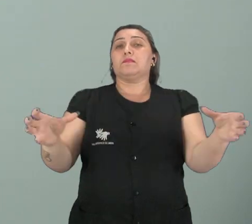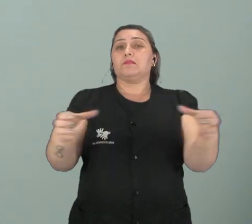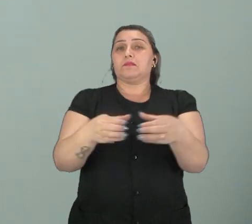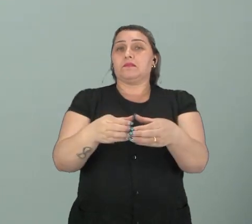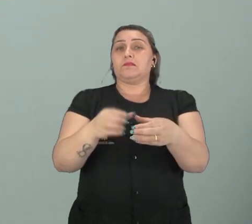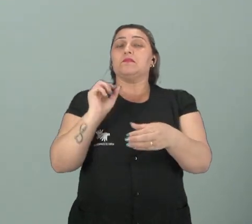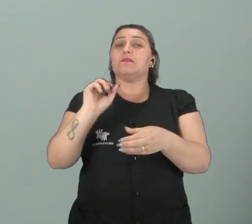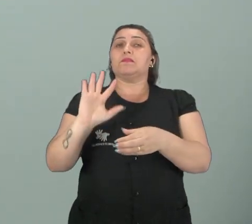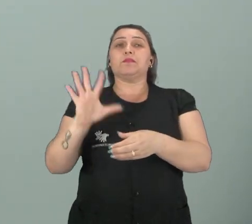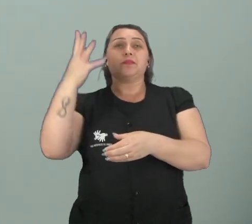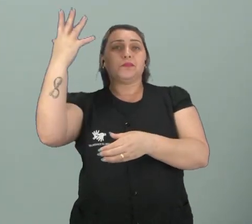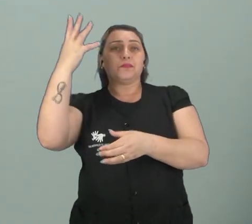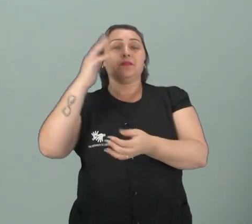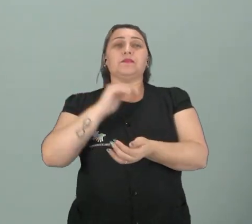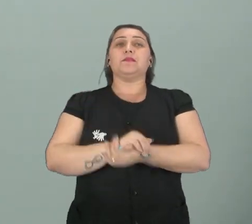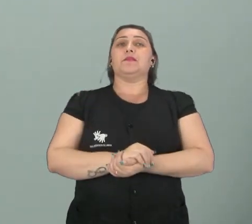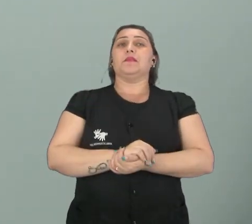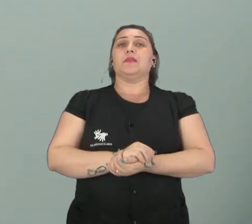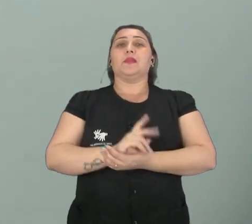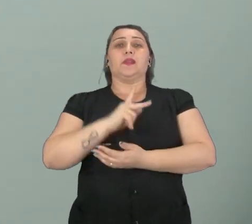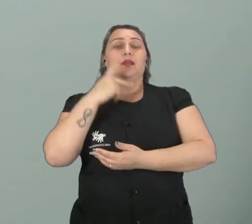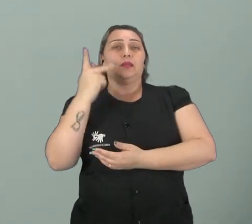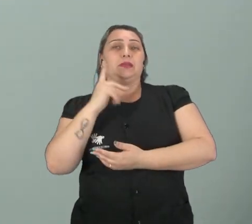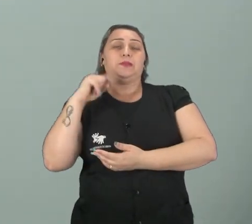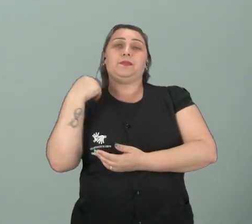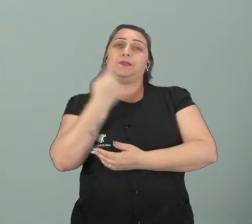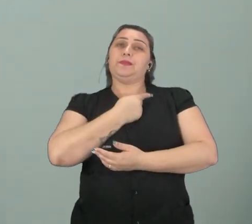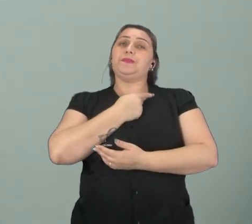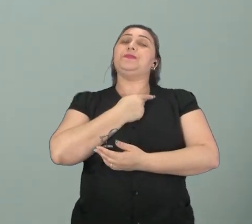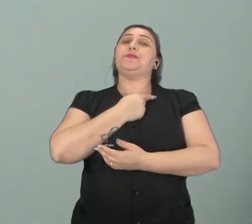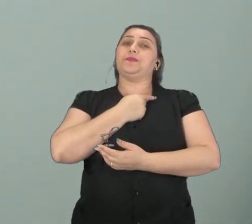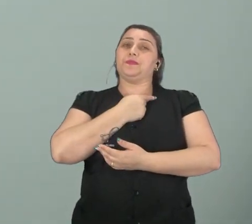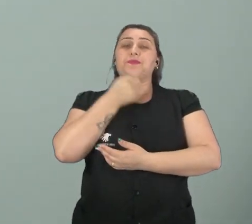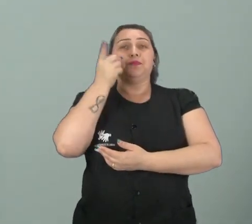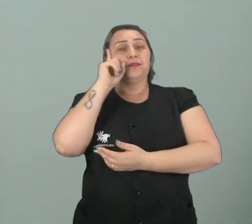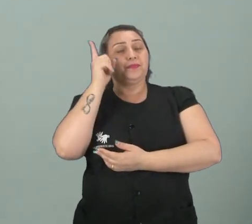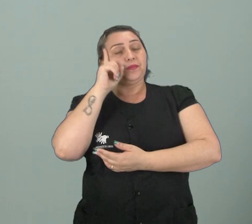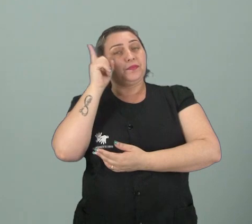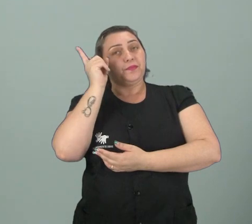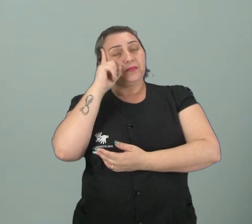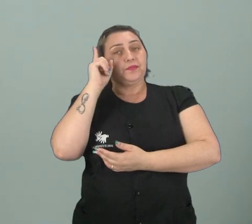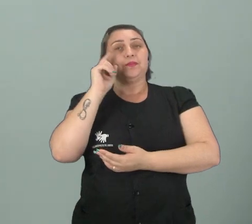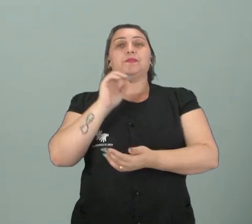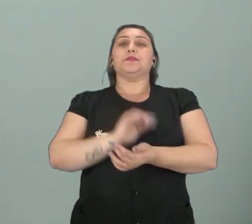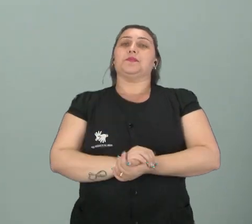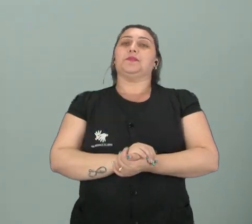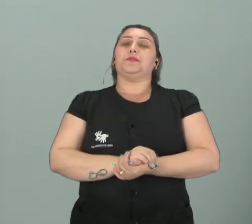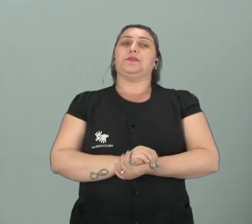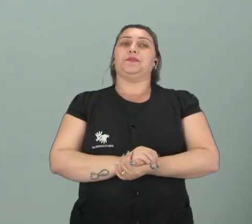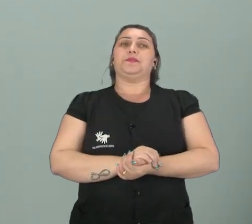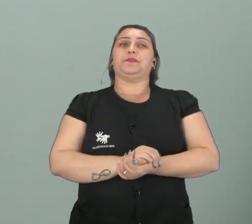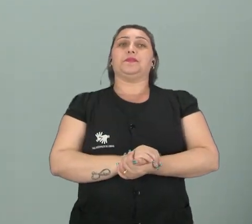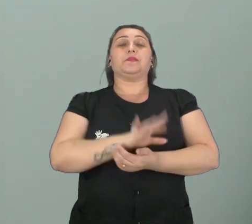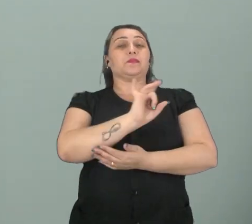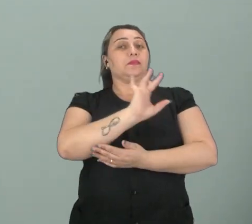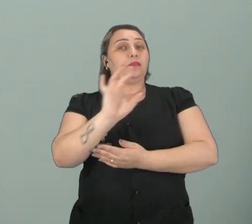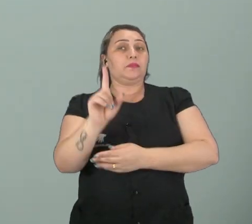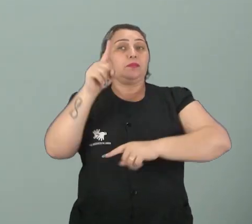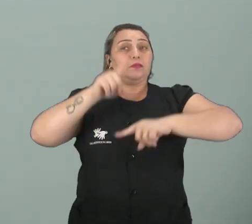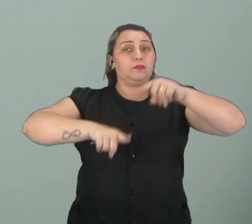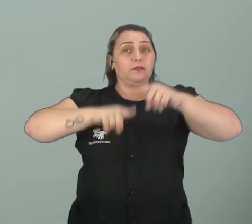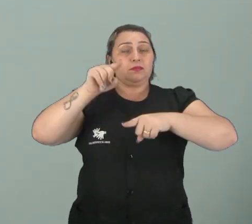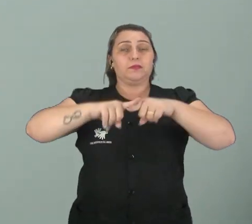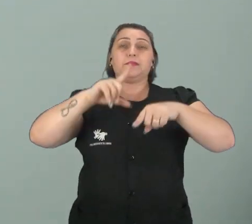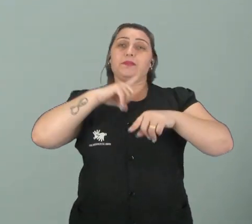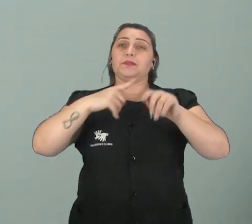E aí o que acontece? Quando a gente fala das nossas atividades do nosso cotidiano, das nossas atividades diárias, cada material